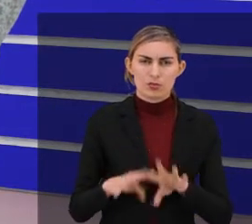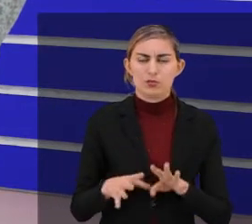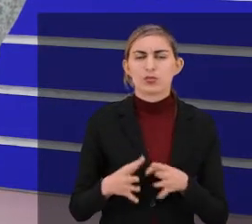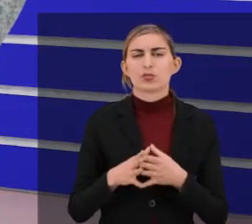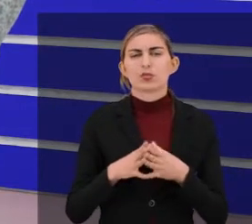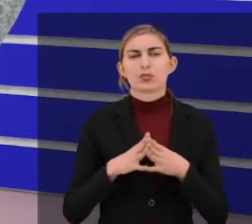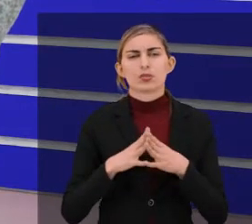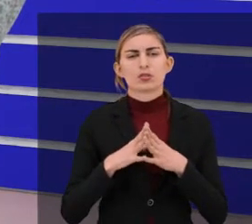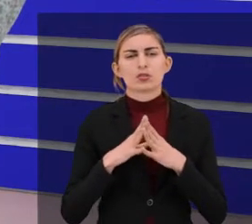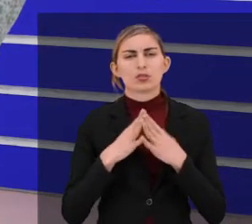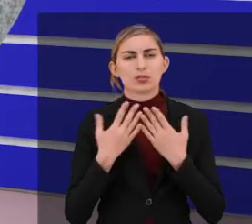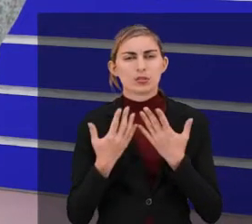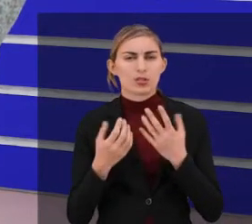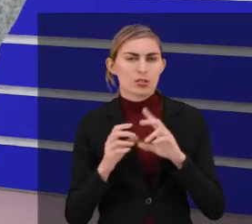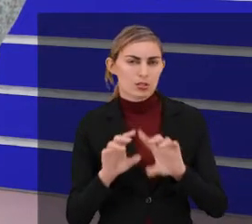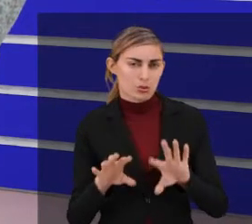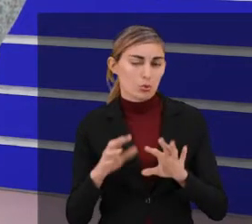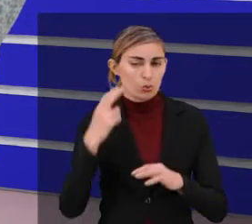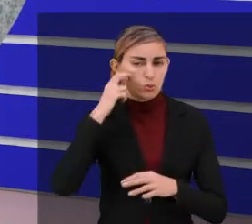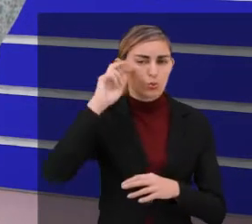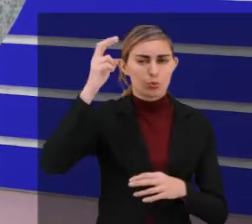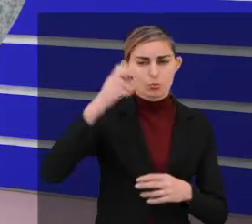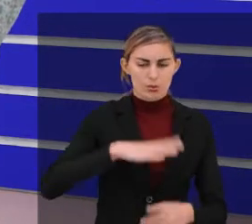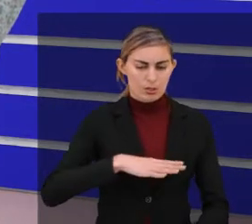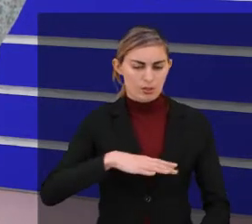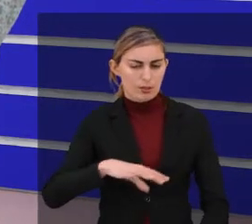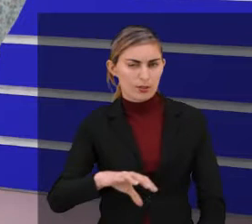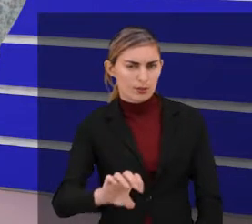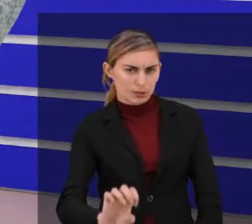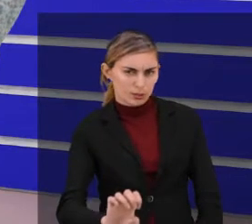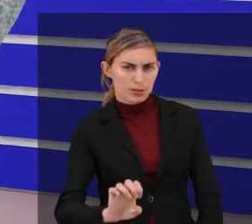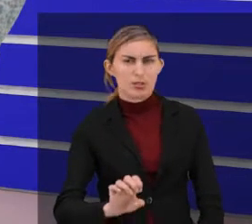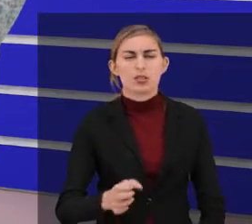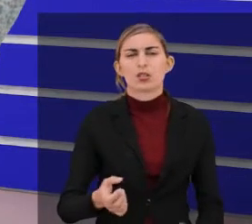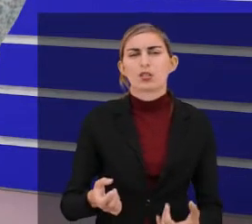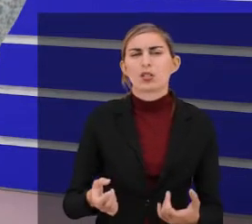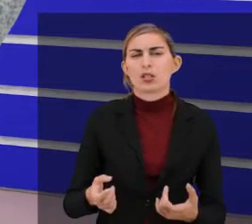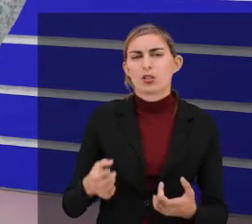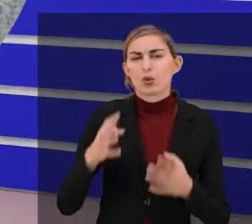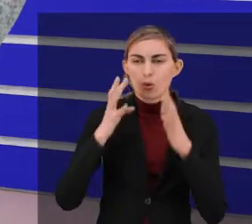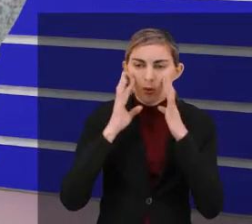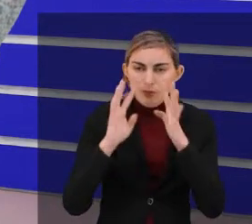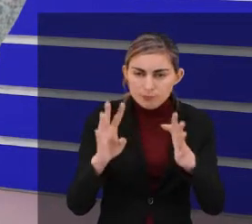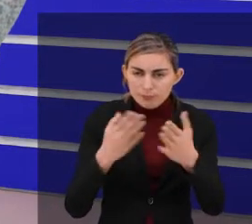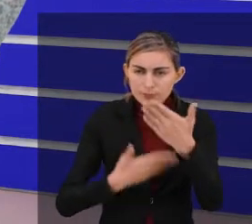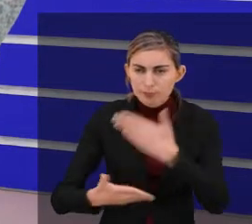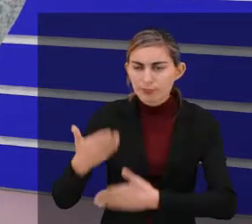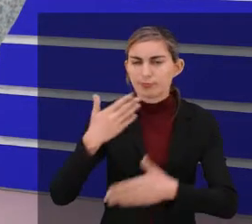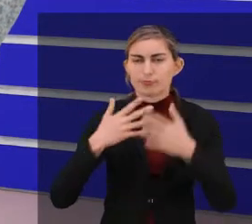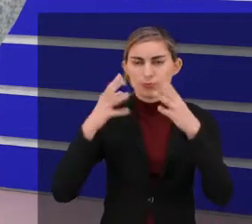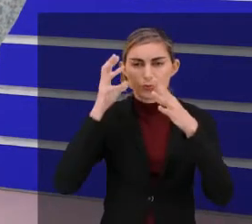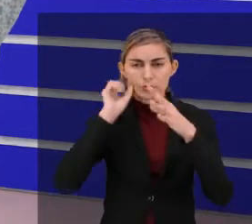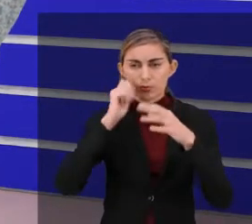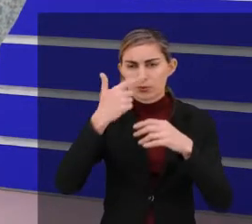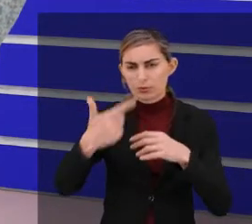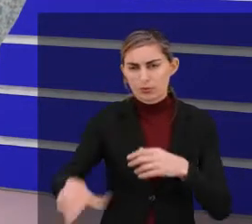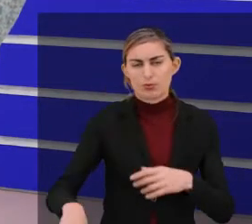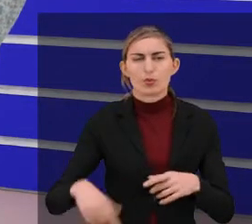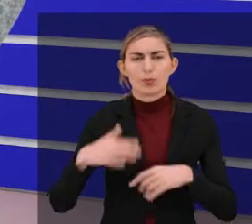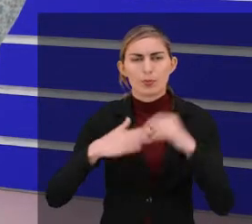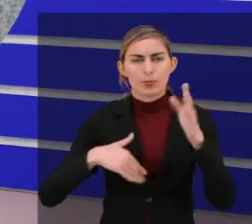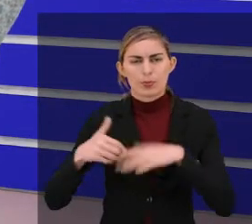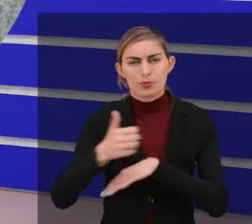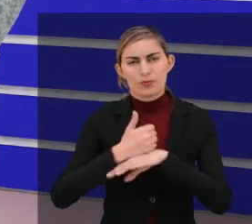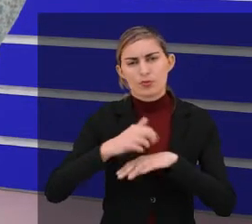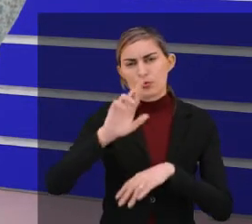se ter a cultura da ética, do ouvir o outro, do escutar o outro. E o profissional